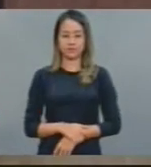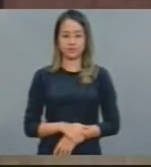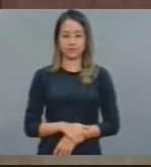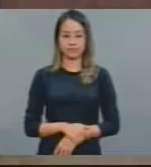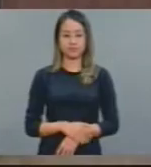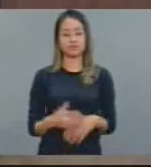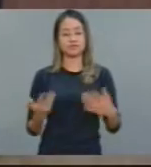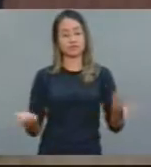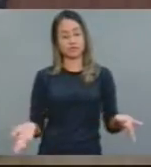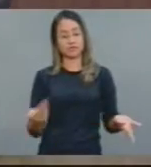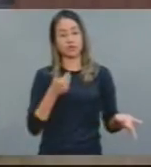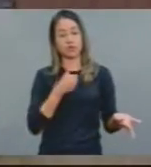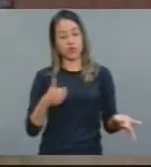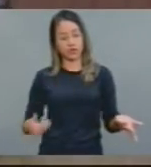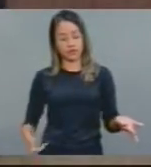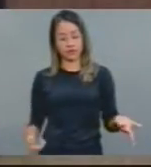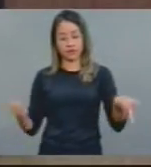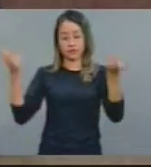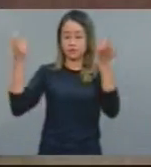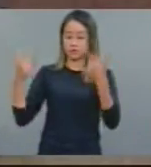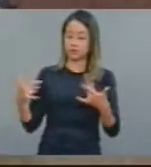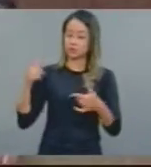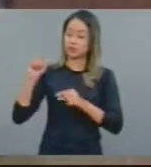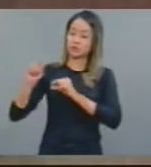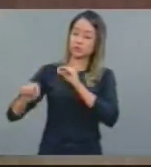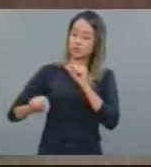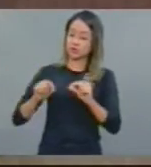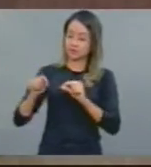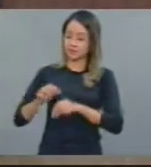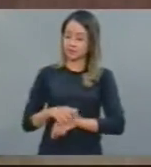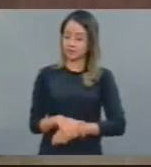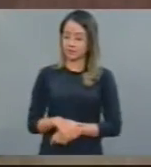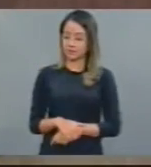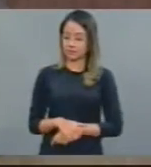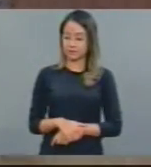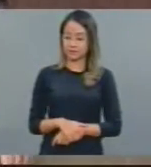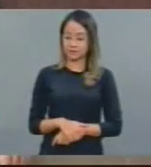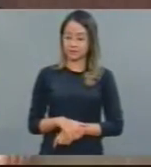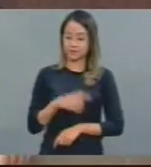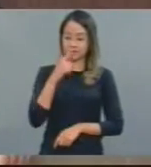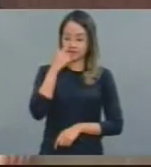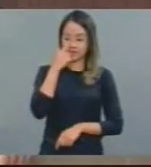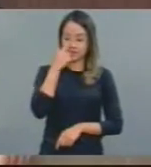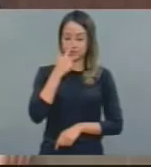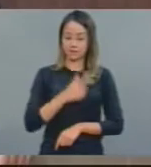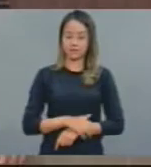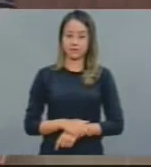aí o governo chega e diz, a conta da Previdência não fecha.